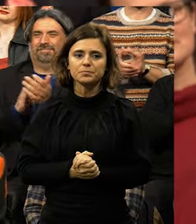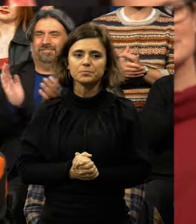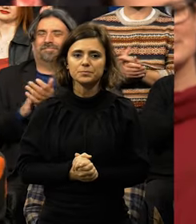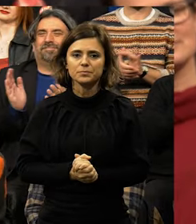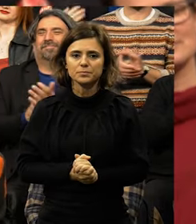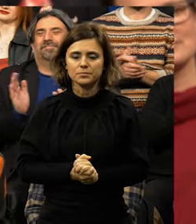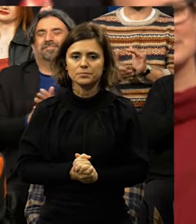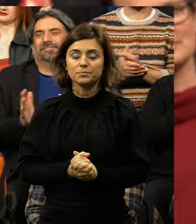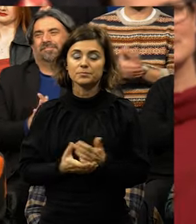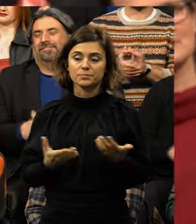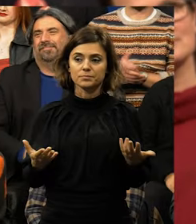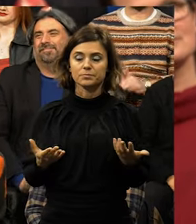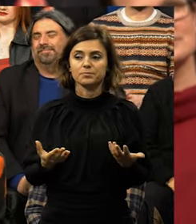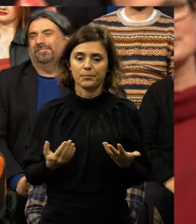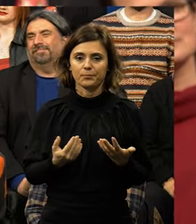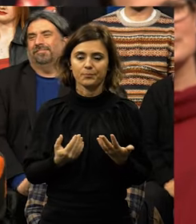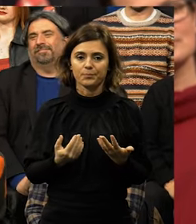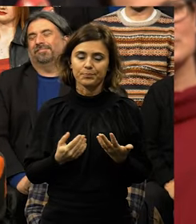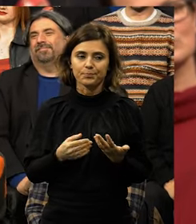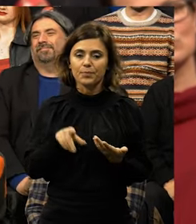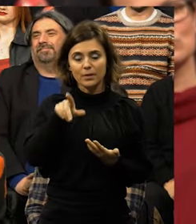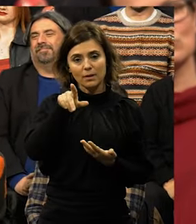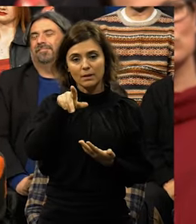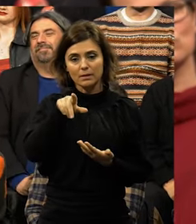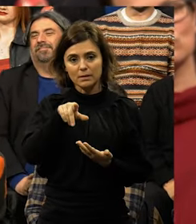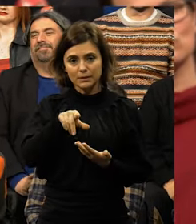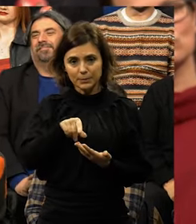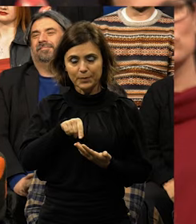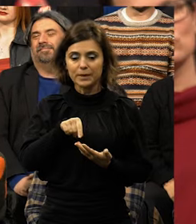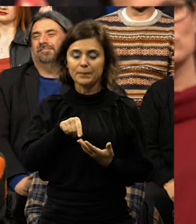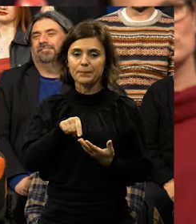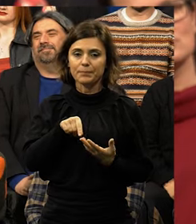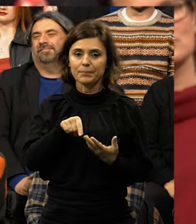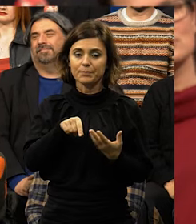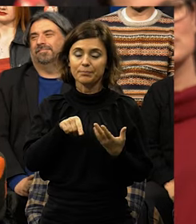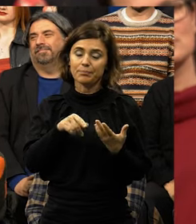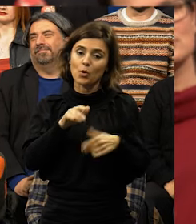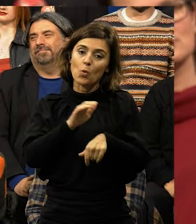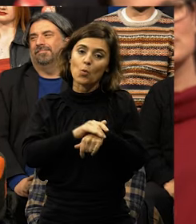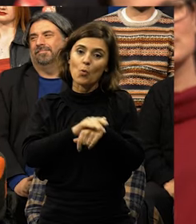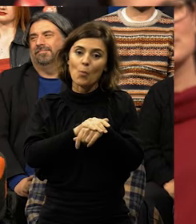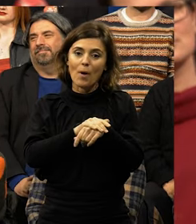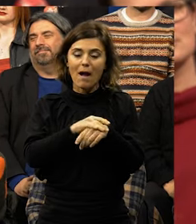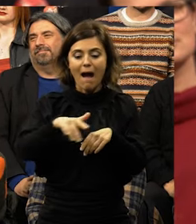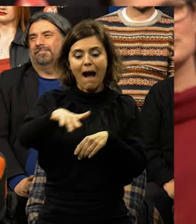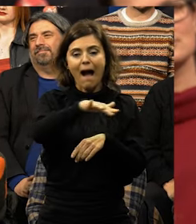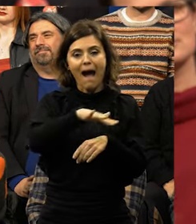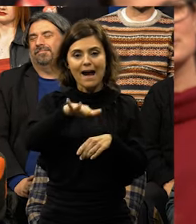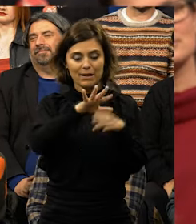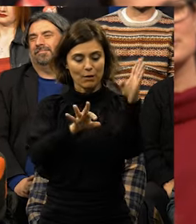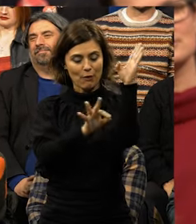obrigado e permitam-me também pela Freguesia em que estamos hoje